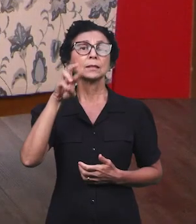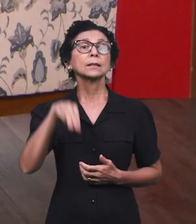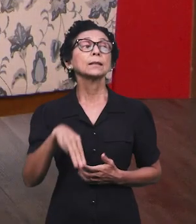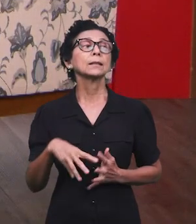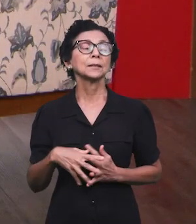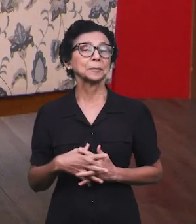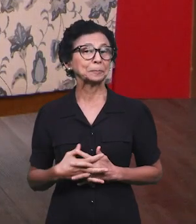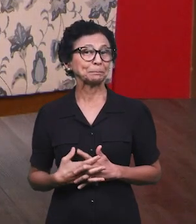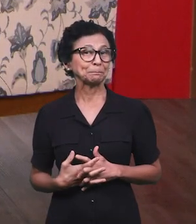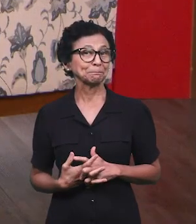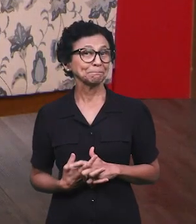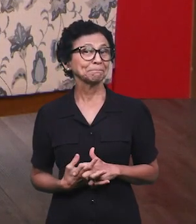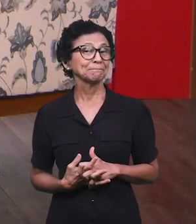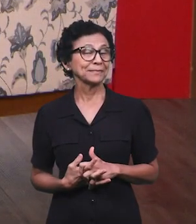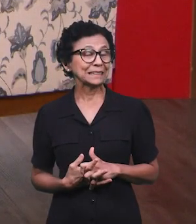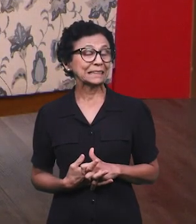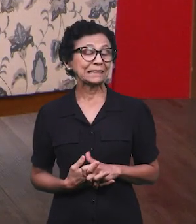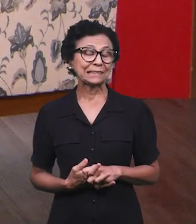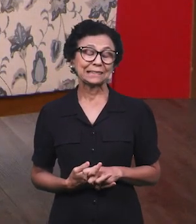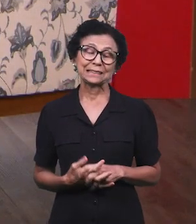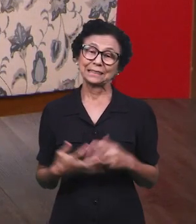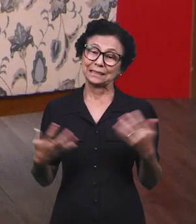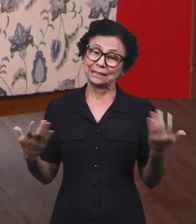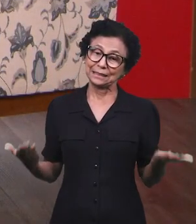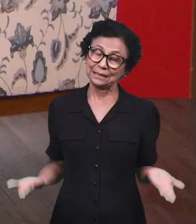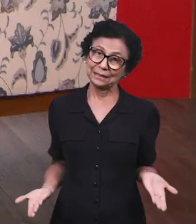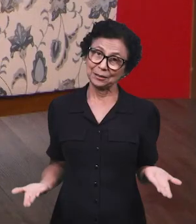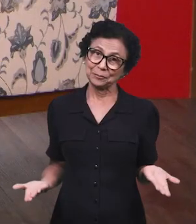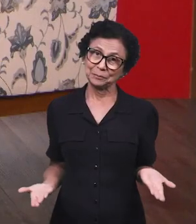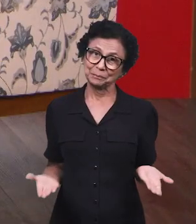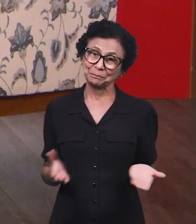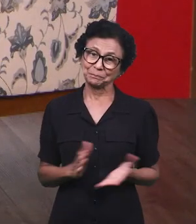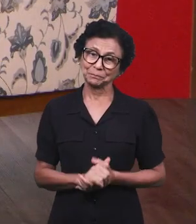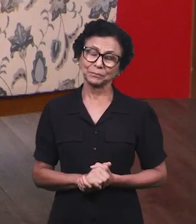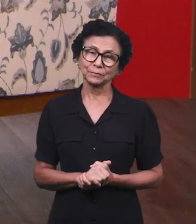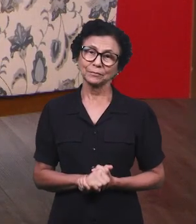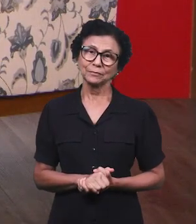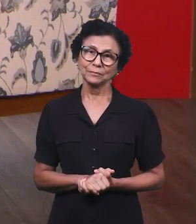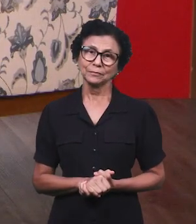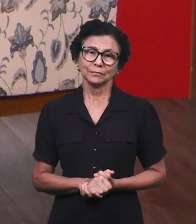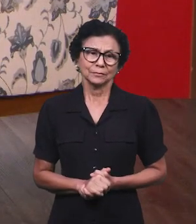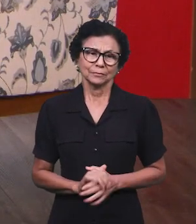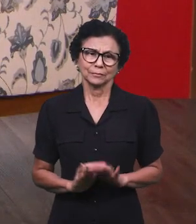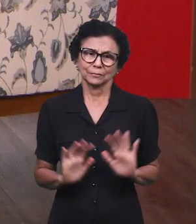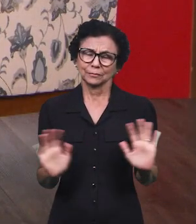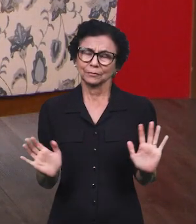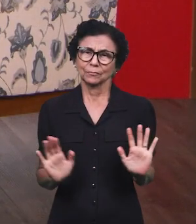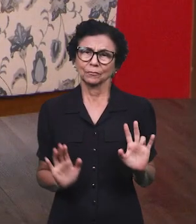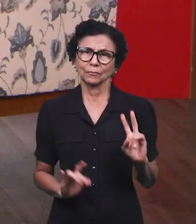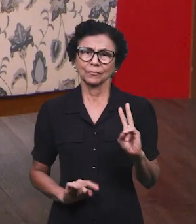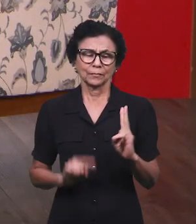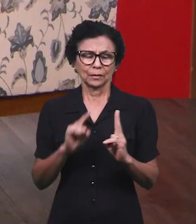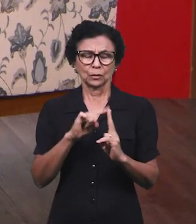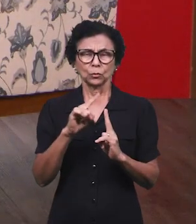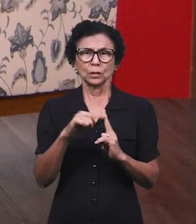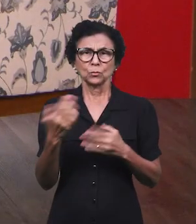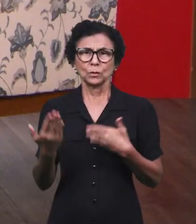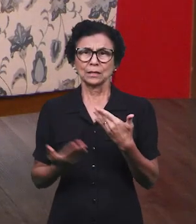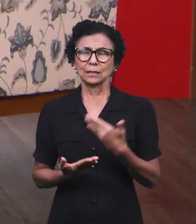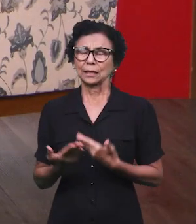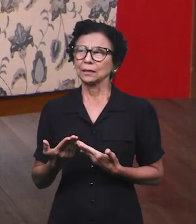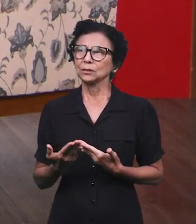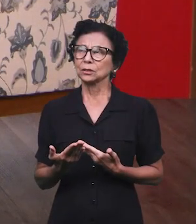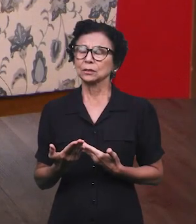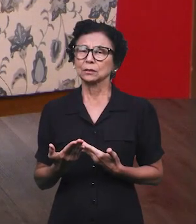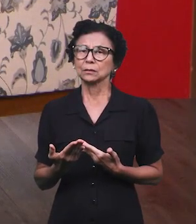aqui, havia um Deus que era o Deus das duas, mas independente de ser das duas ou não, tem um testemunho que